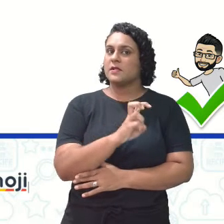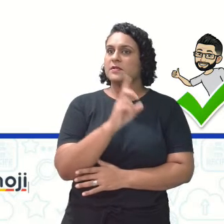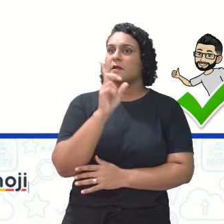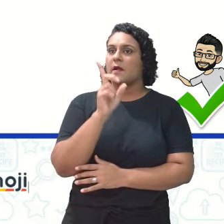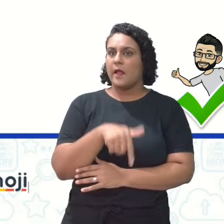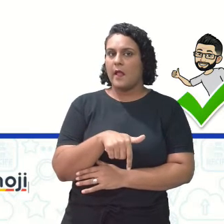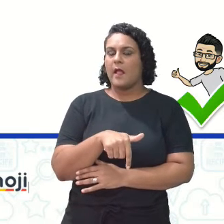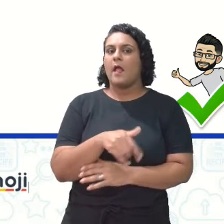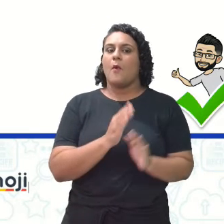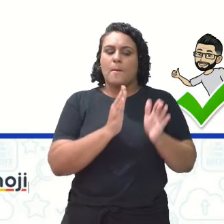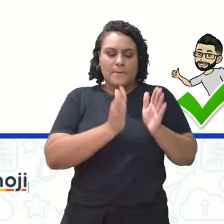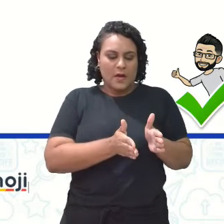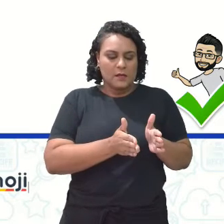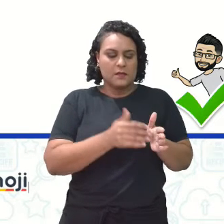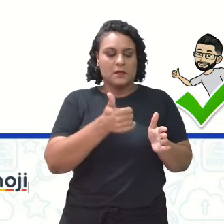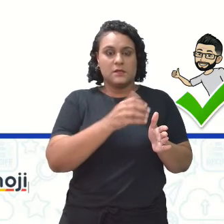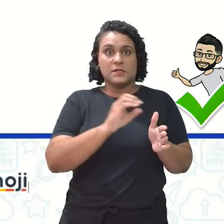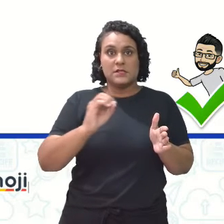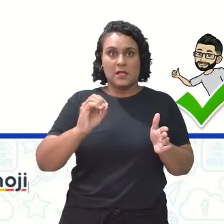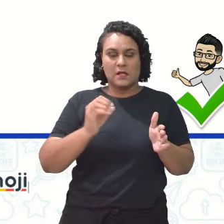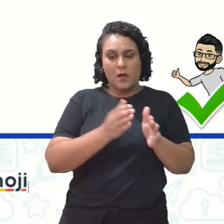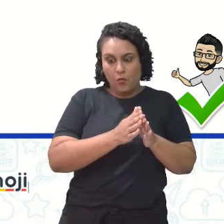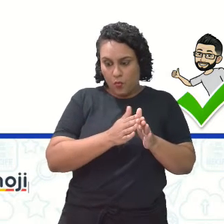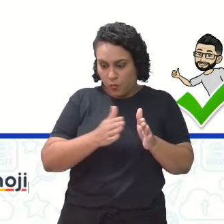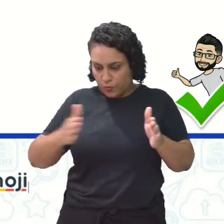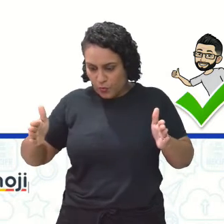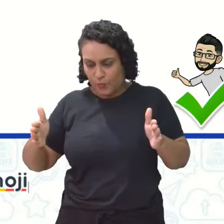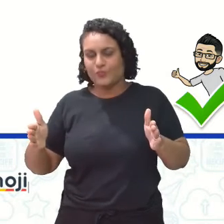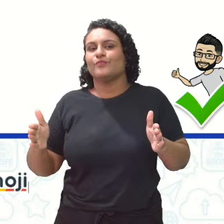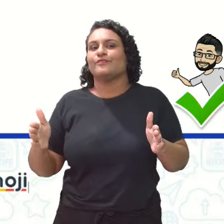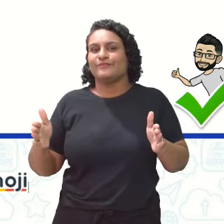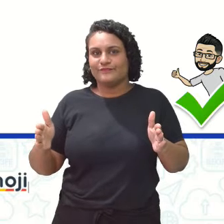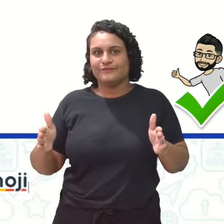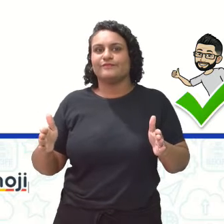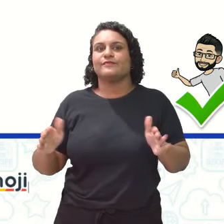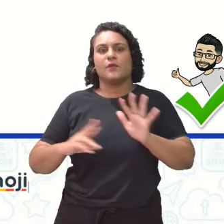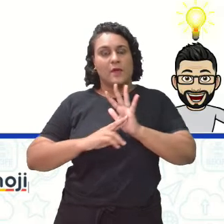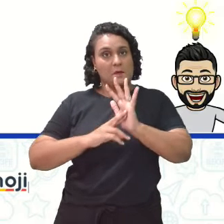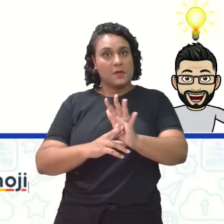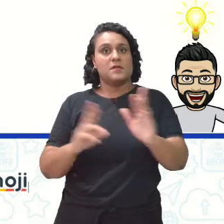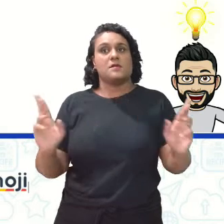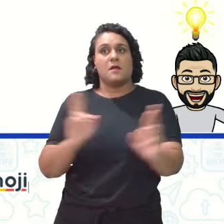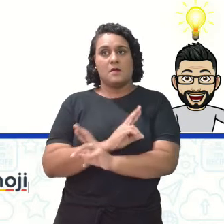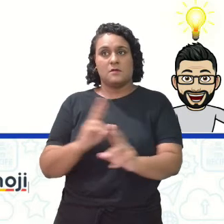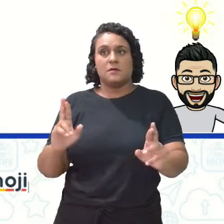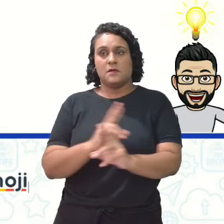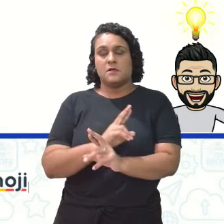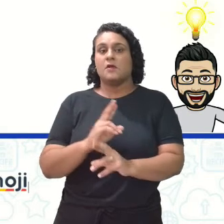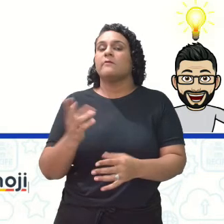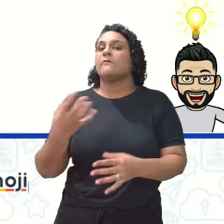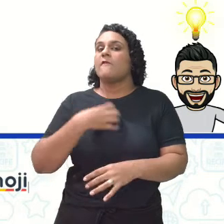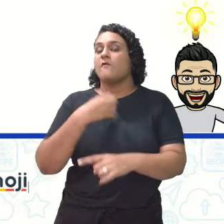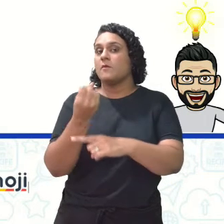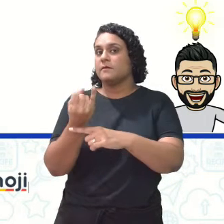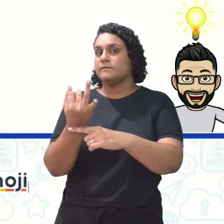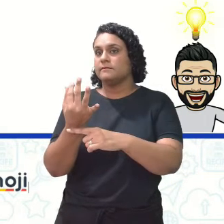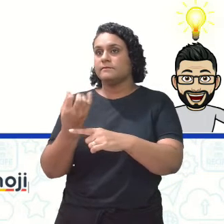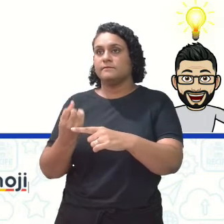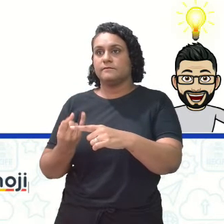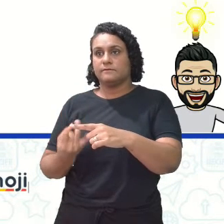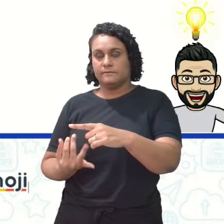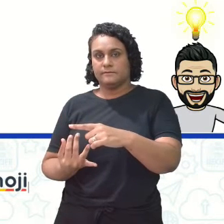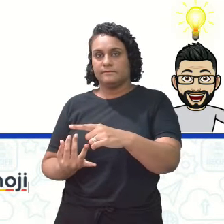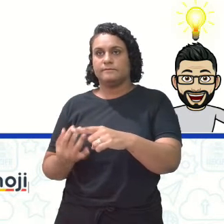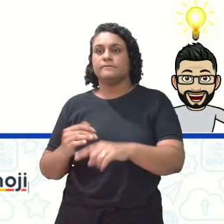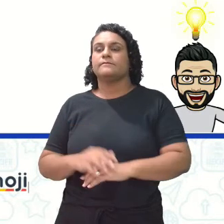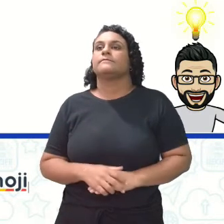parte e o 100 é igual ao todo. Então, eu escrevi aí essa relação em forma de uma fração,